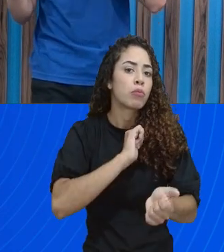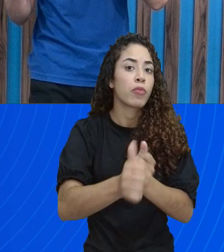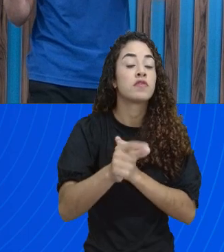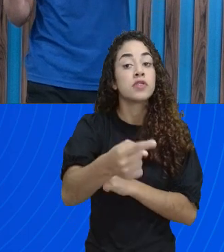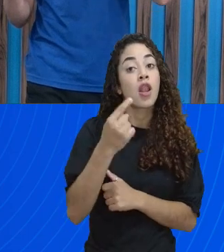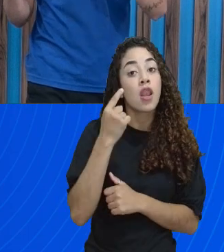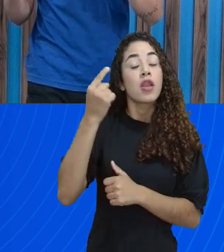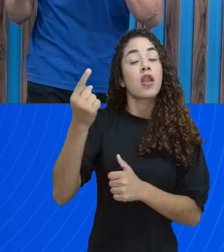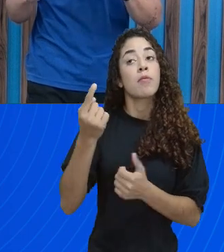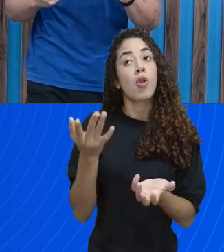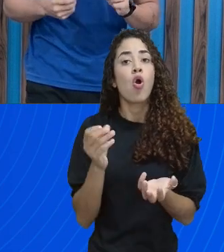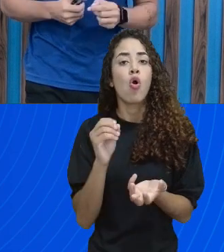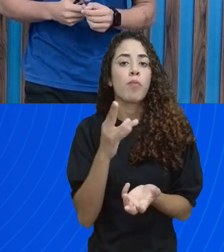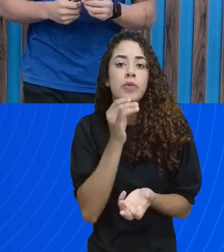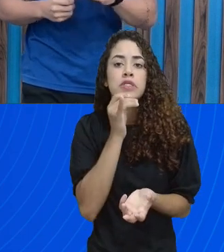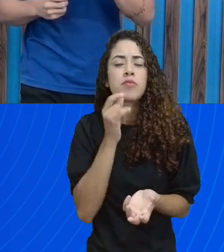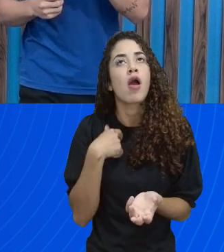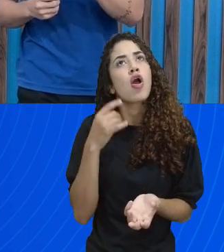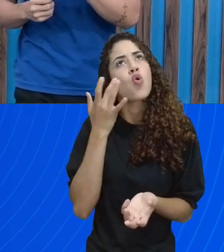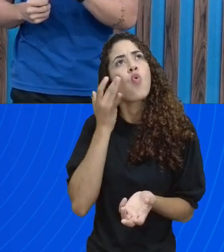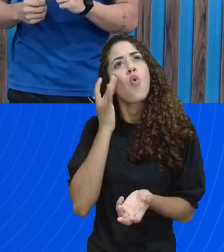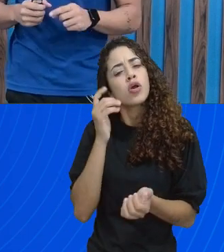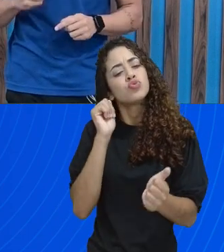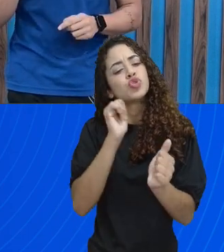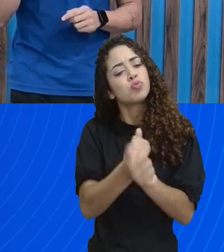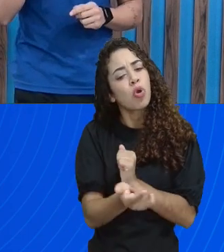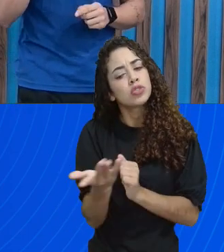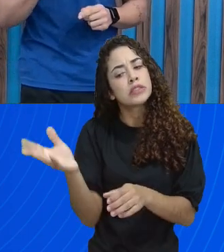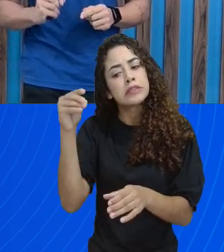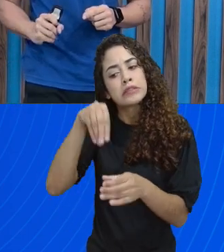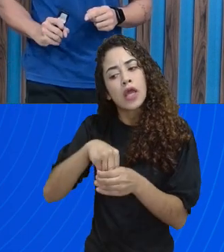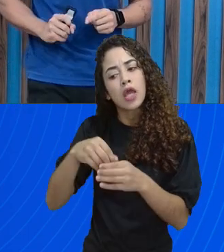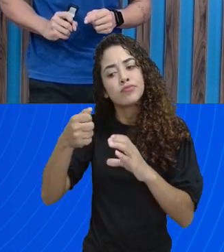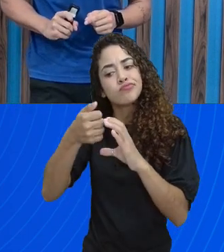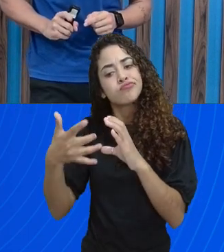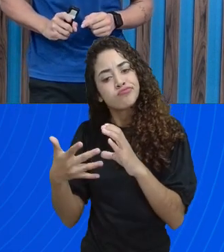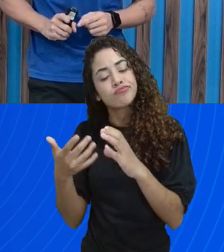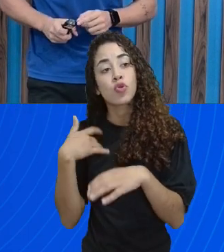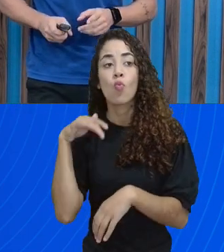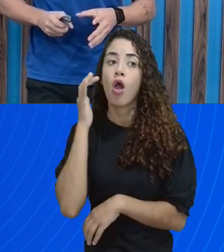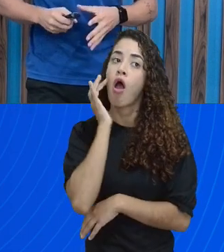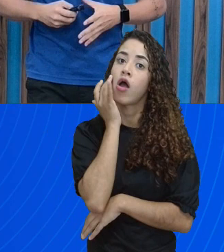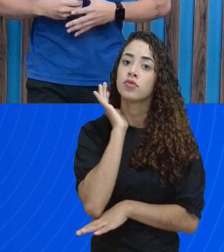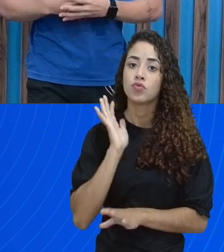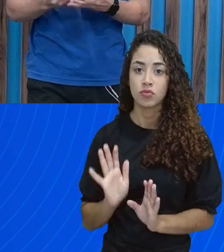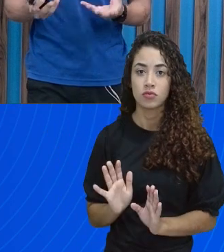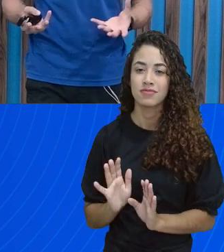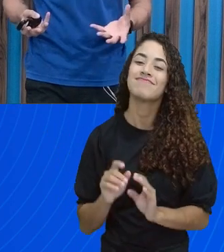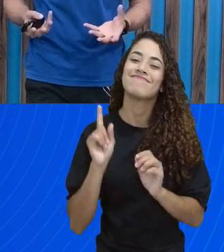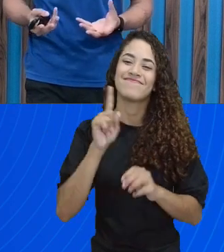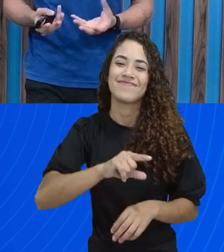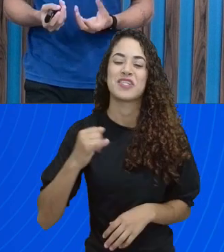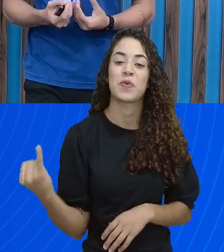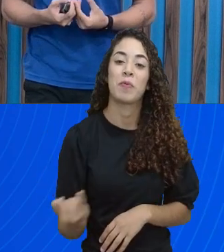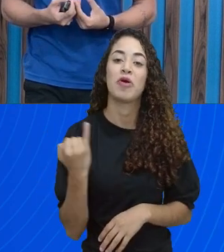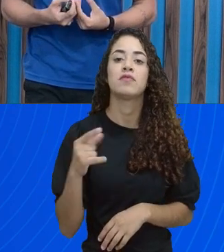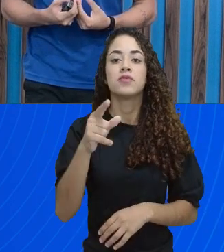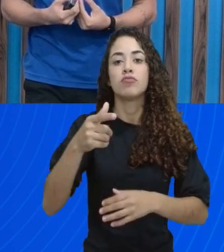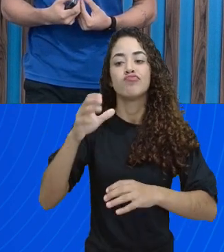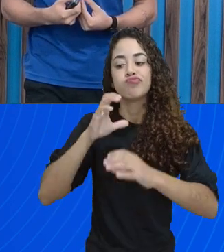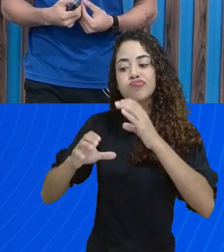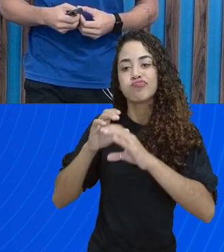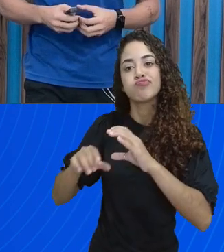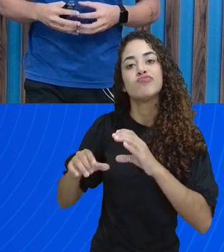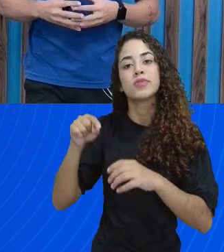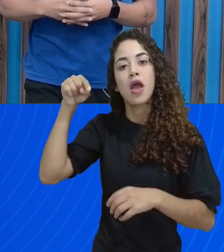Ah, professor, eu acho que esse aqui faz parte dessa classificação que o senhor está falando. Então, é muito importante que vocês se comuniquem